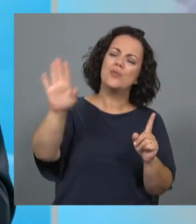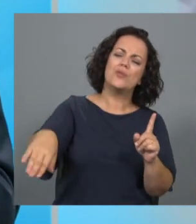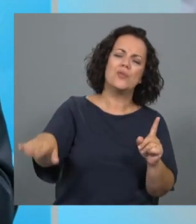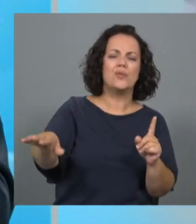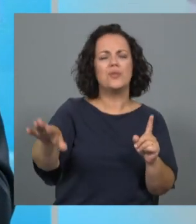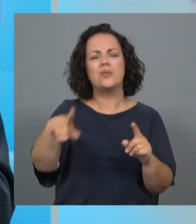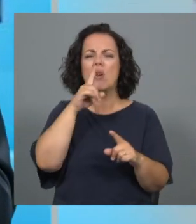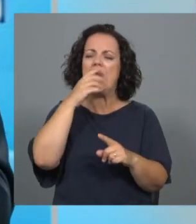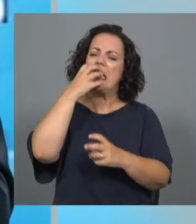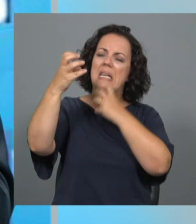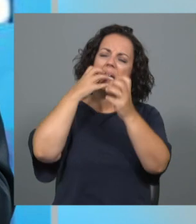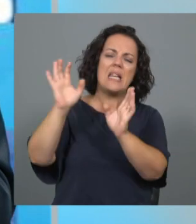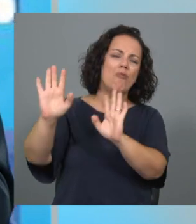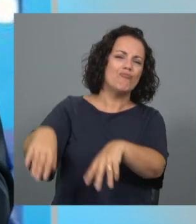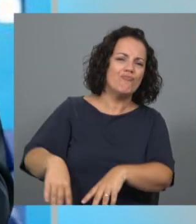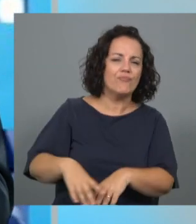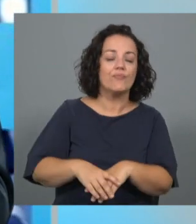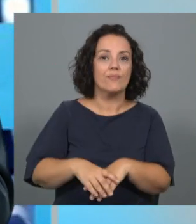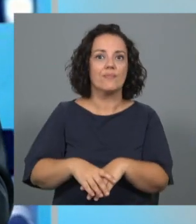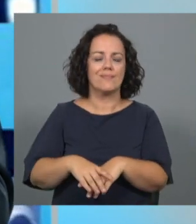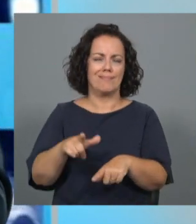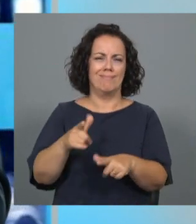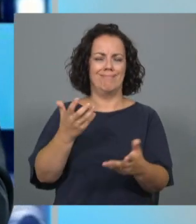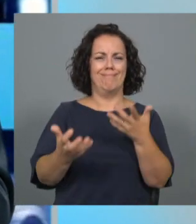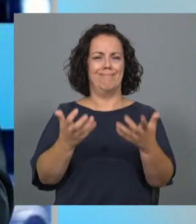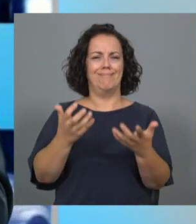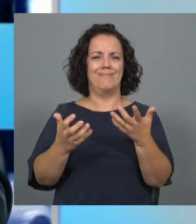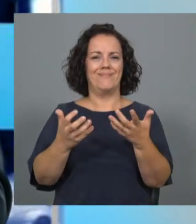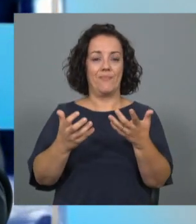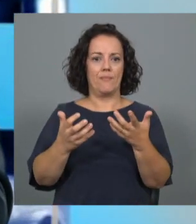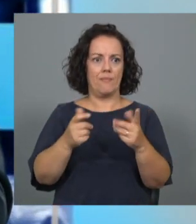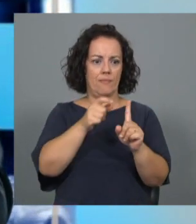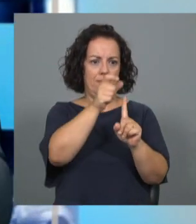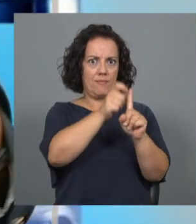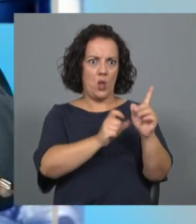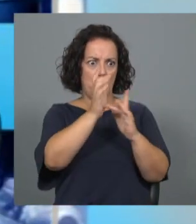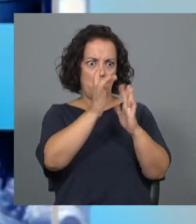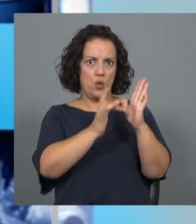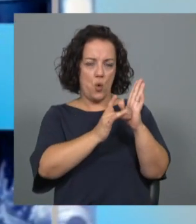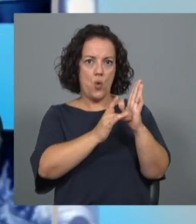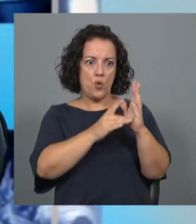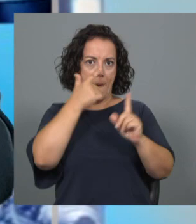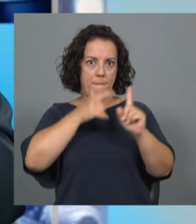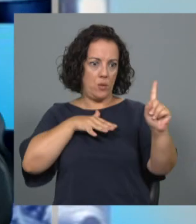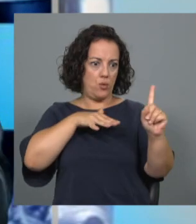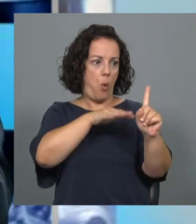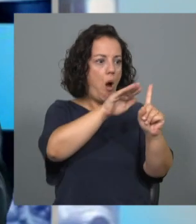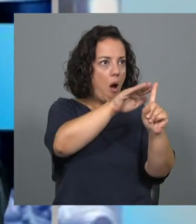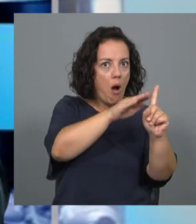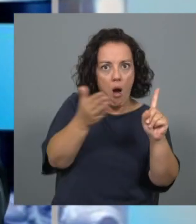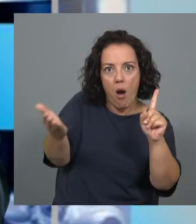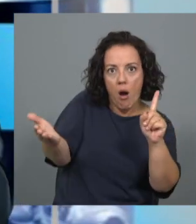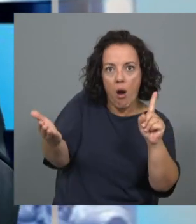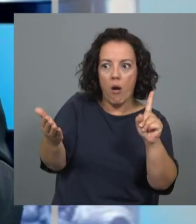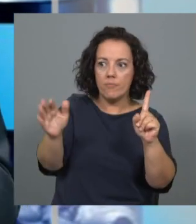gritar. Portanto, isto é um bocado irónico. Aqueles que rodeiam Jesus, em vez de o ajudarem a encontrá-lo